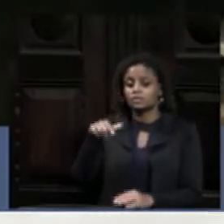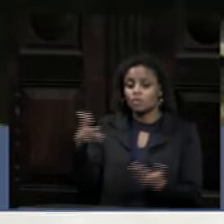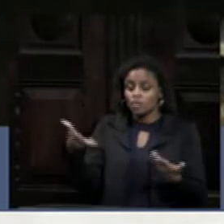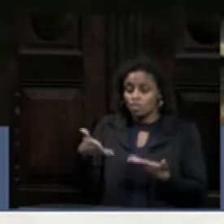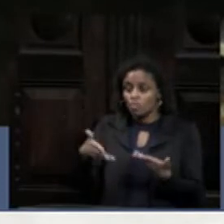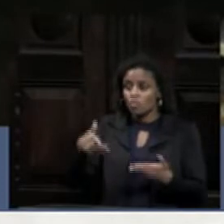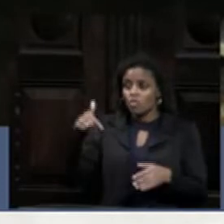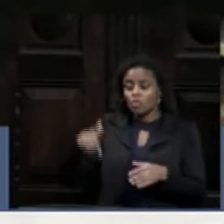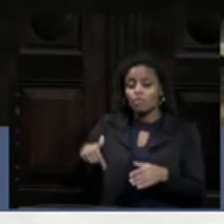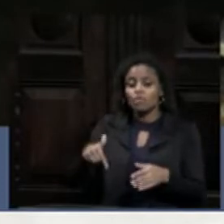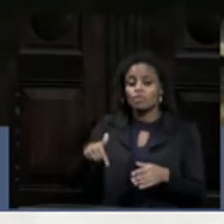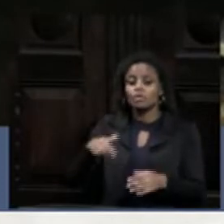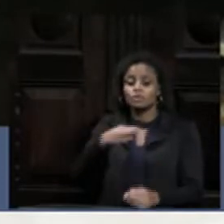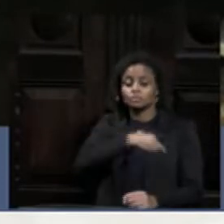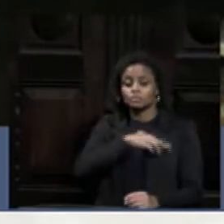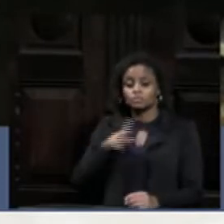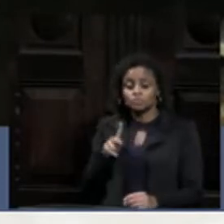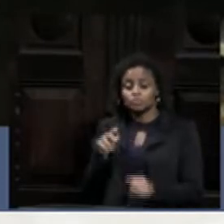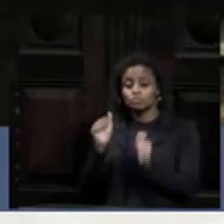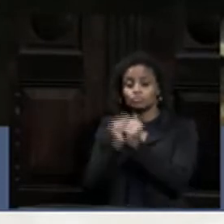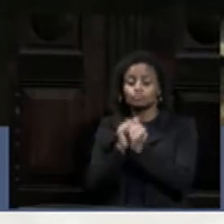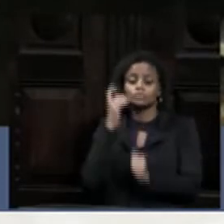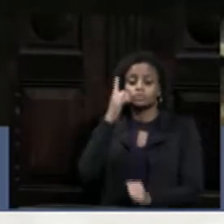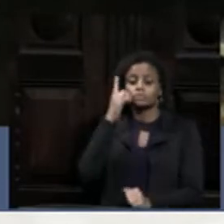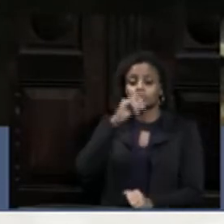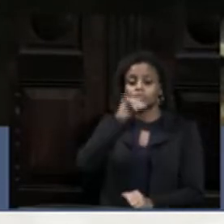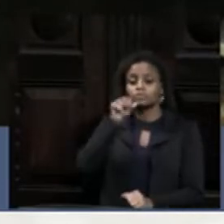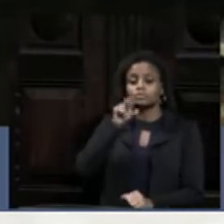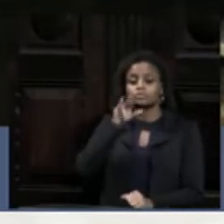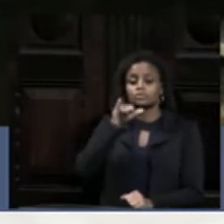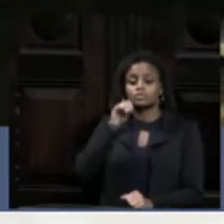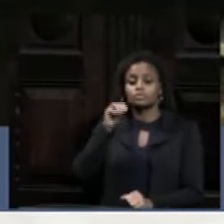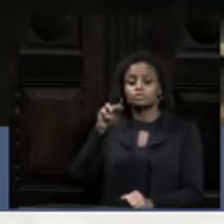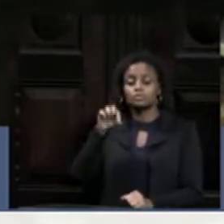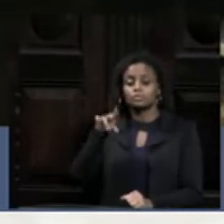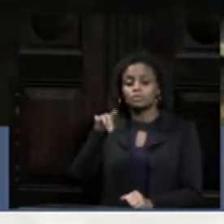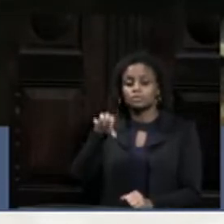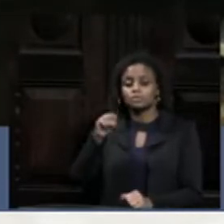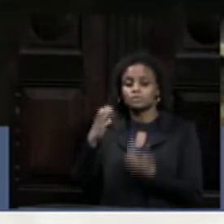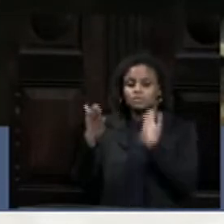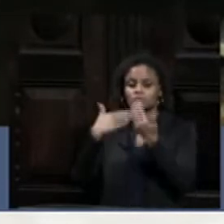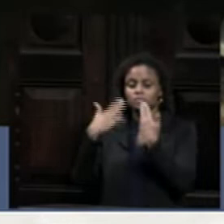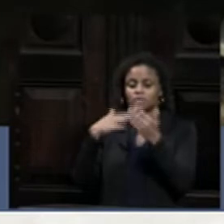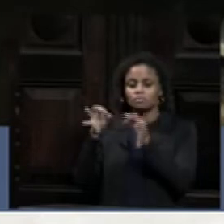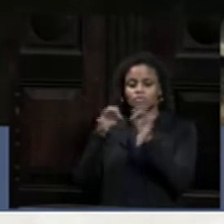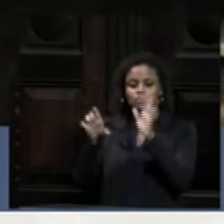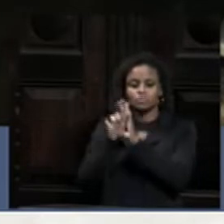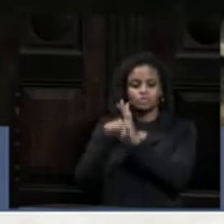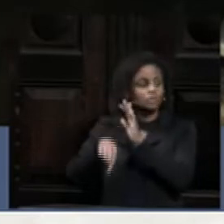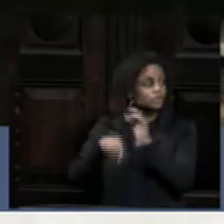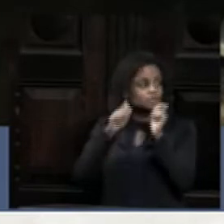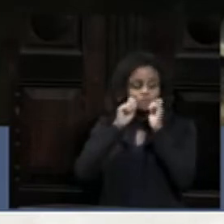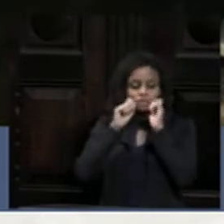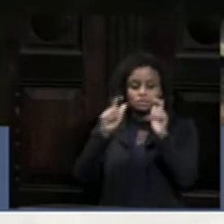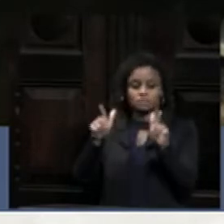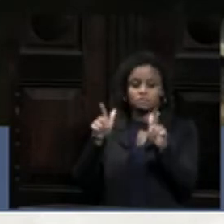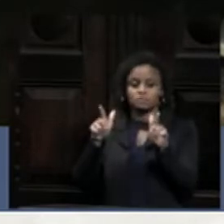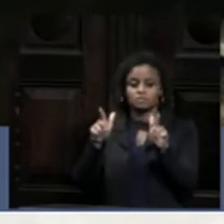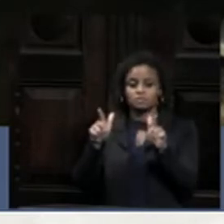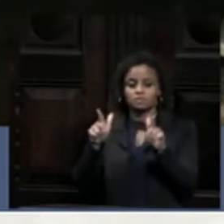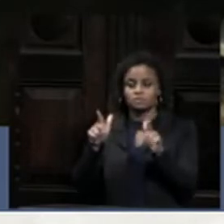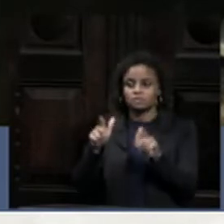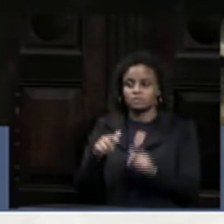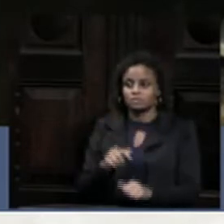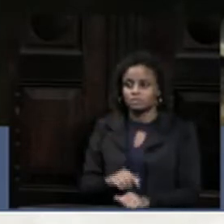Público, inclusive com o deputado Jânio Mendes, debatendo um projeto dessa casa, presidente. Debatendo,